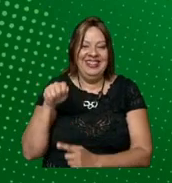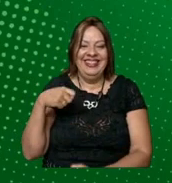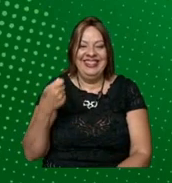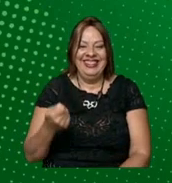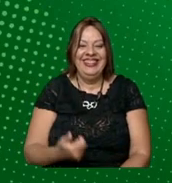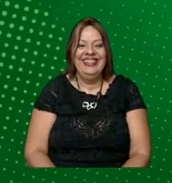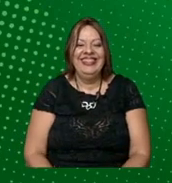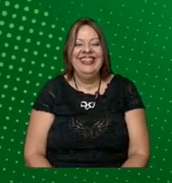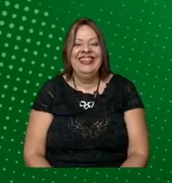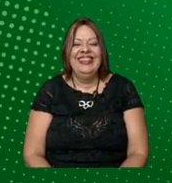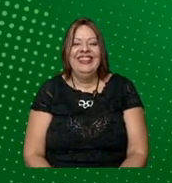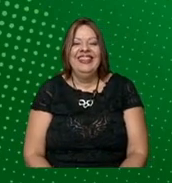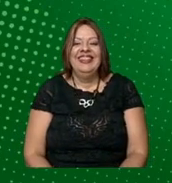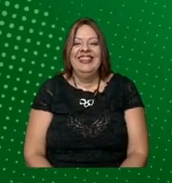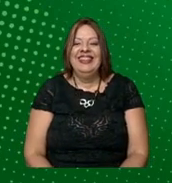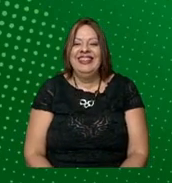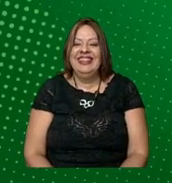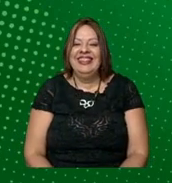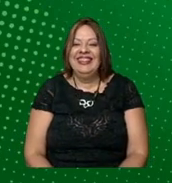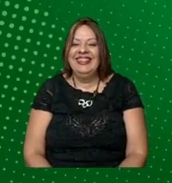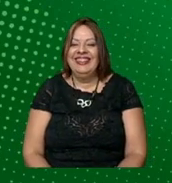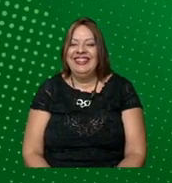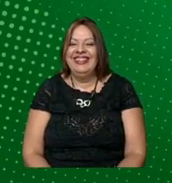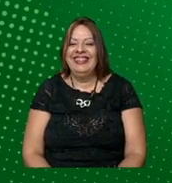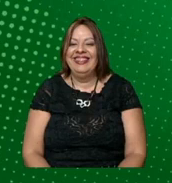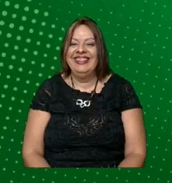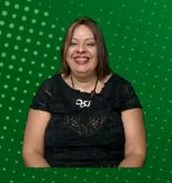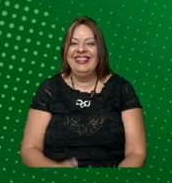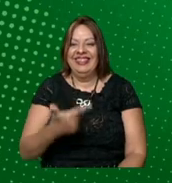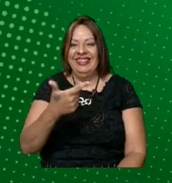bacana. Mais 500 para você, olha só,